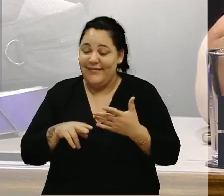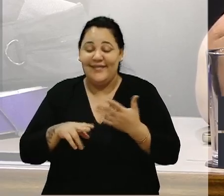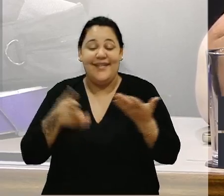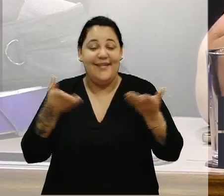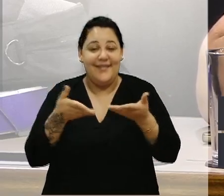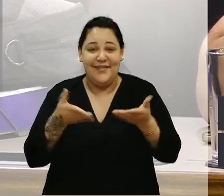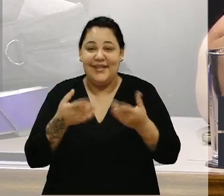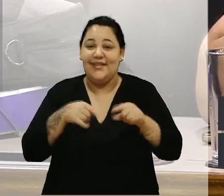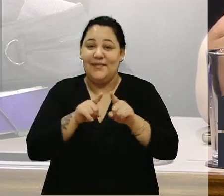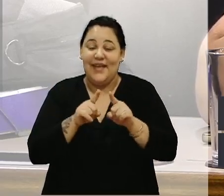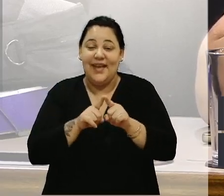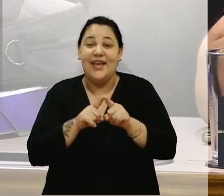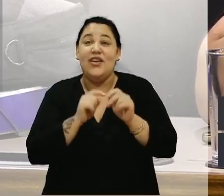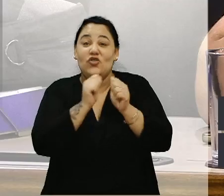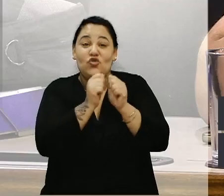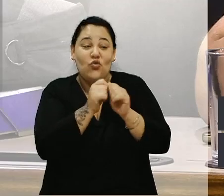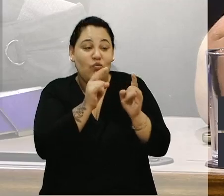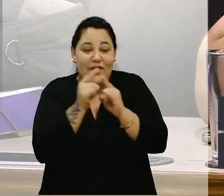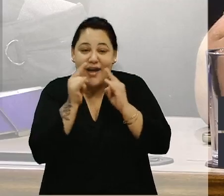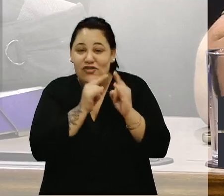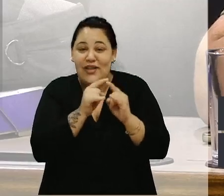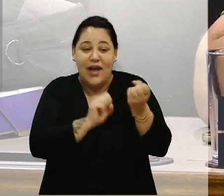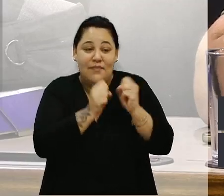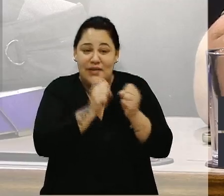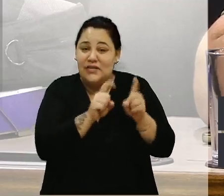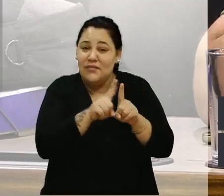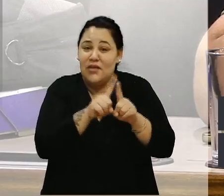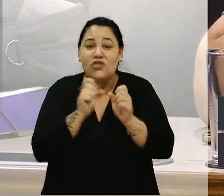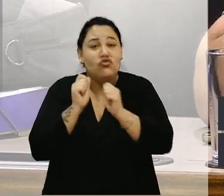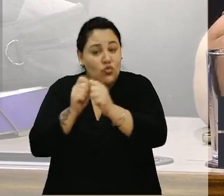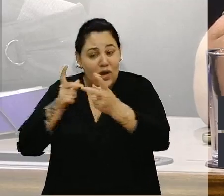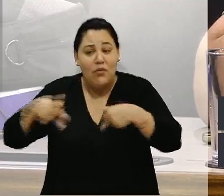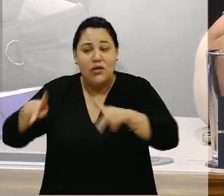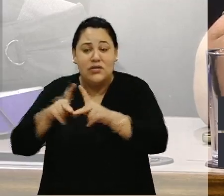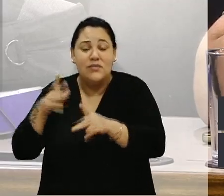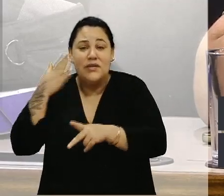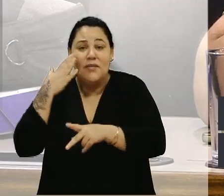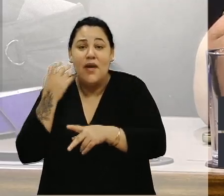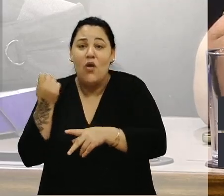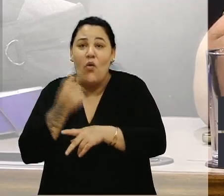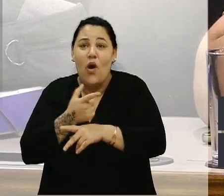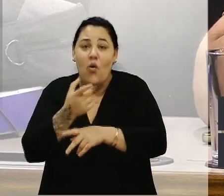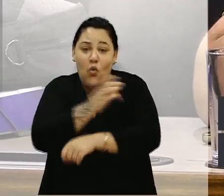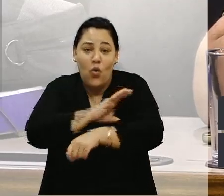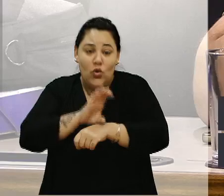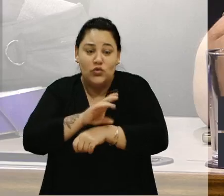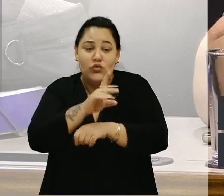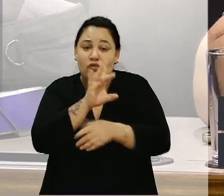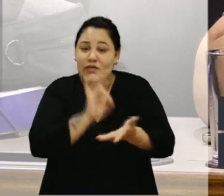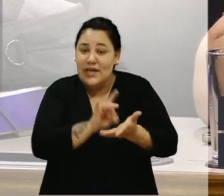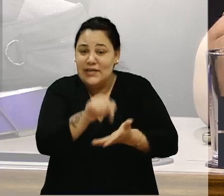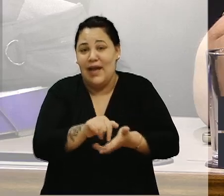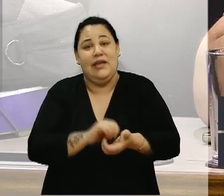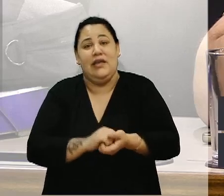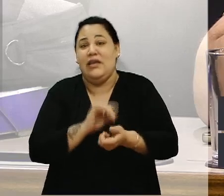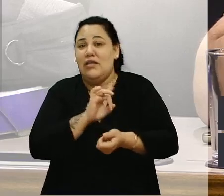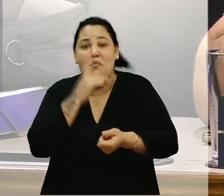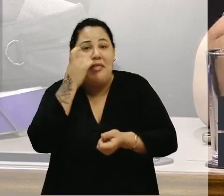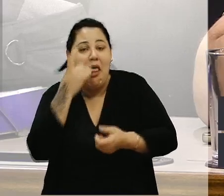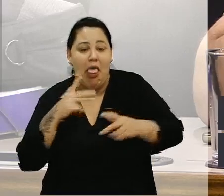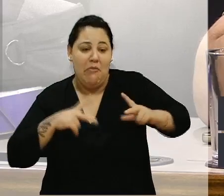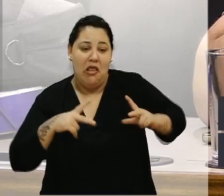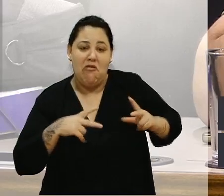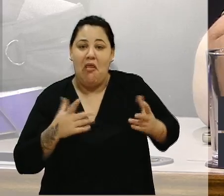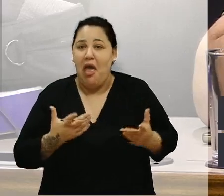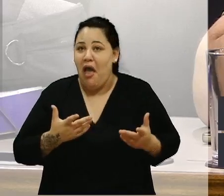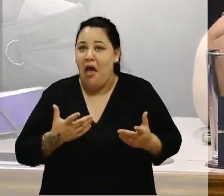agora, com as entidades, com a população, para discutir quais os cursos deverão vir para a nossa cidade. E não interesses particulares se sobrepor